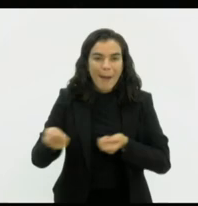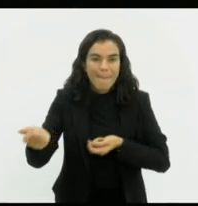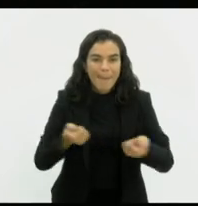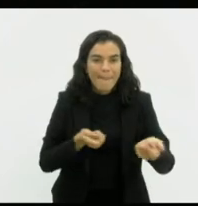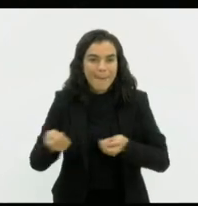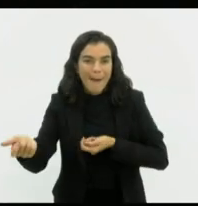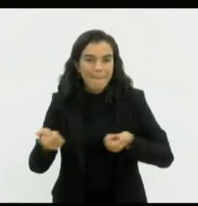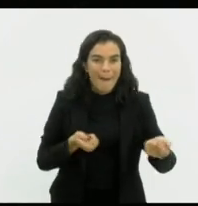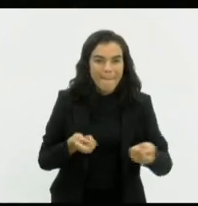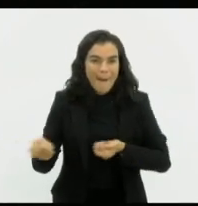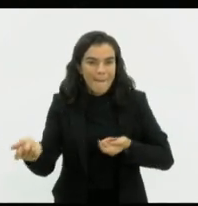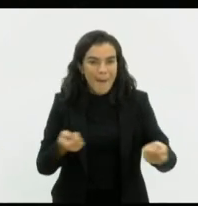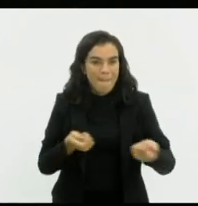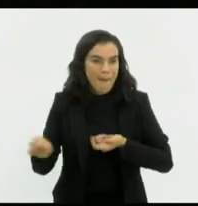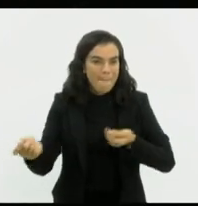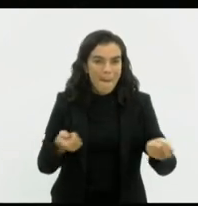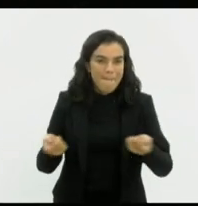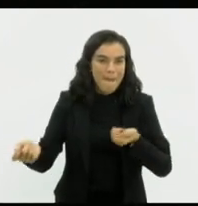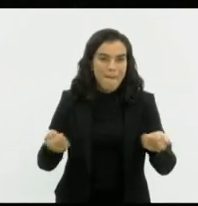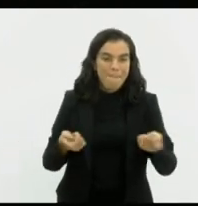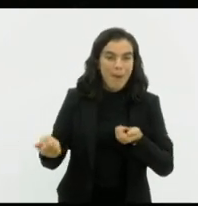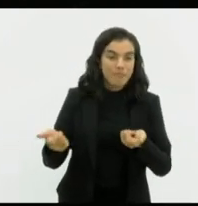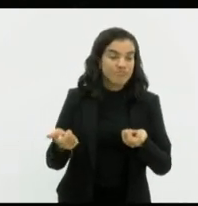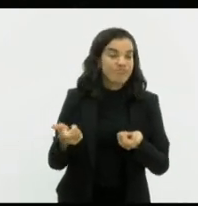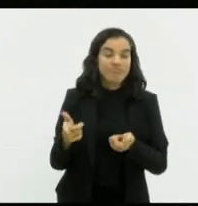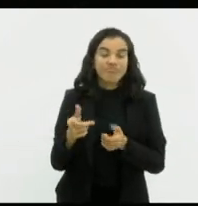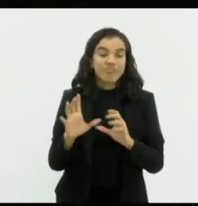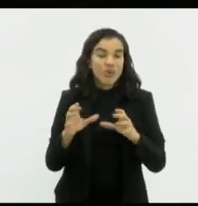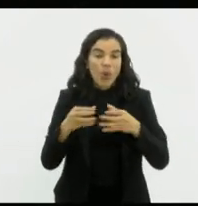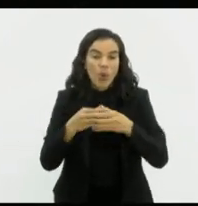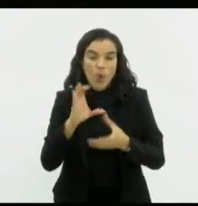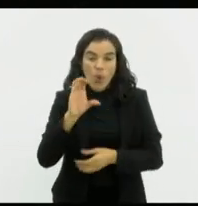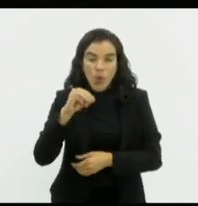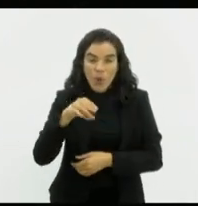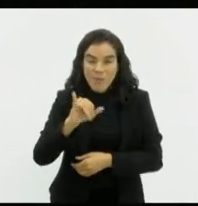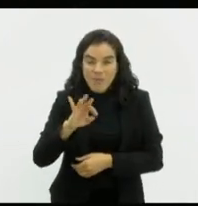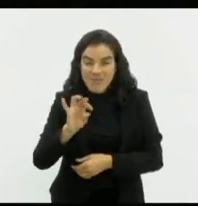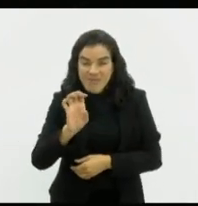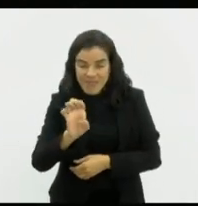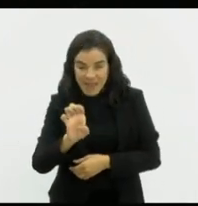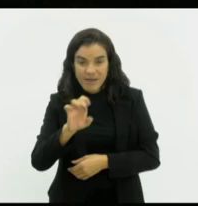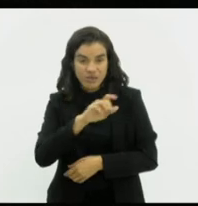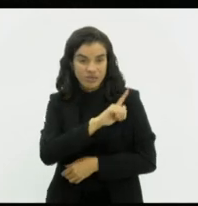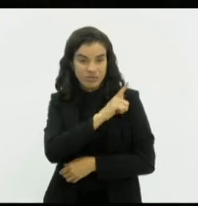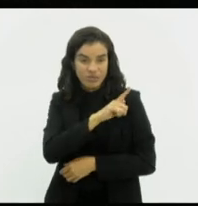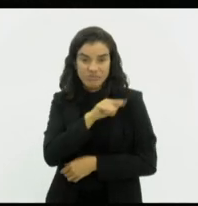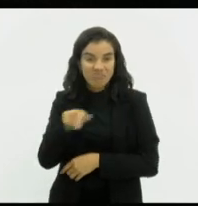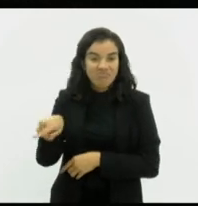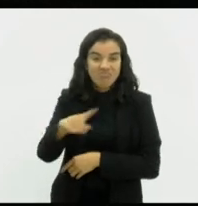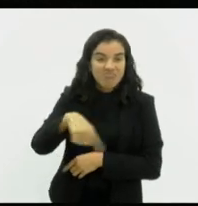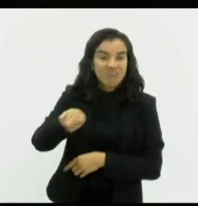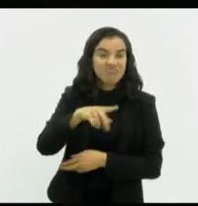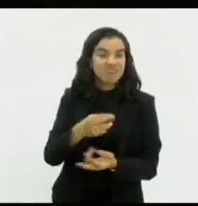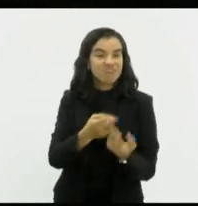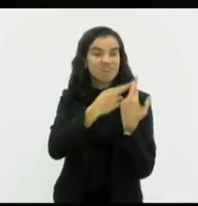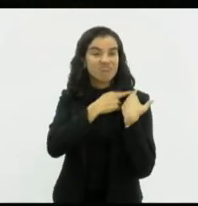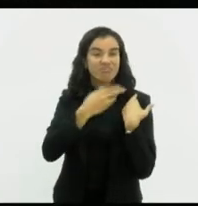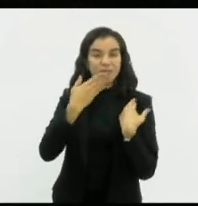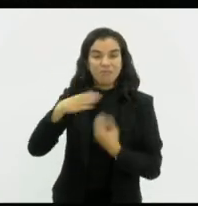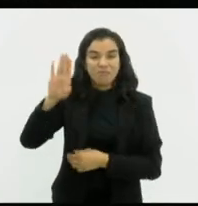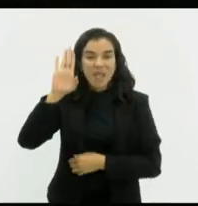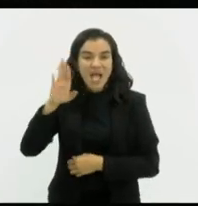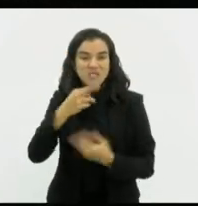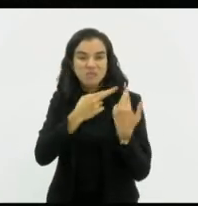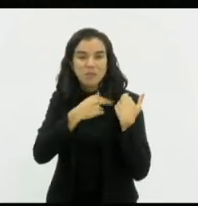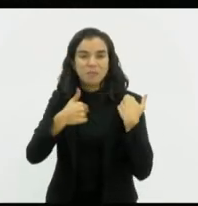Um empurra para um, que empurra para o outro. É um comitê de gestão que, no final, ninguém assume a responsabilidade pelo